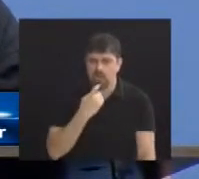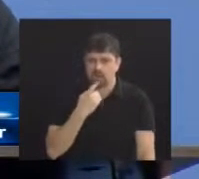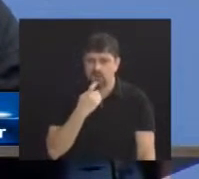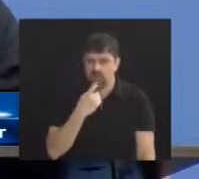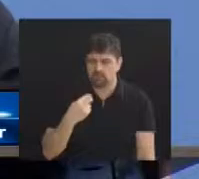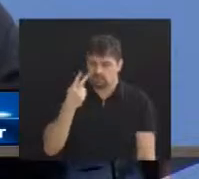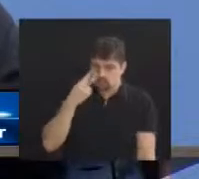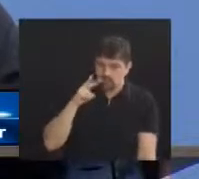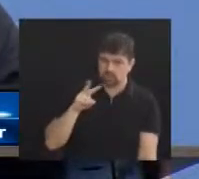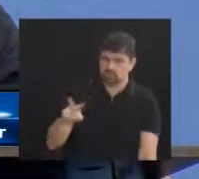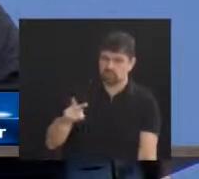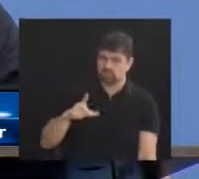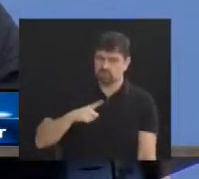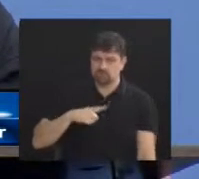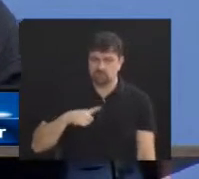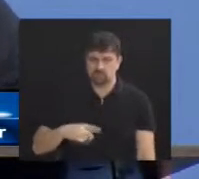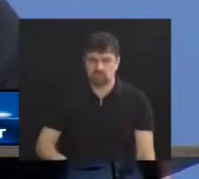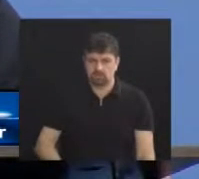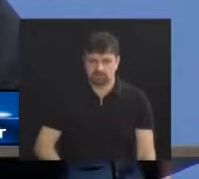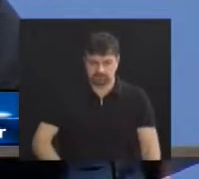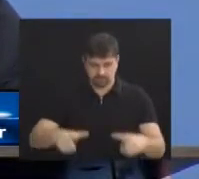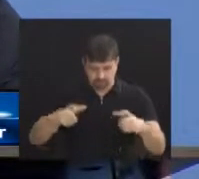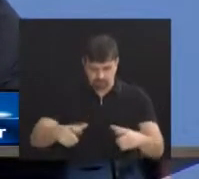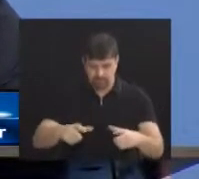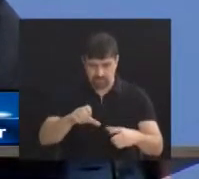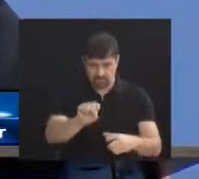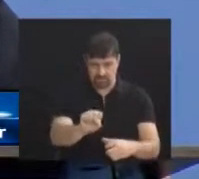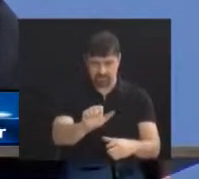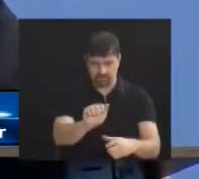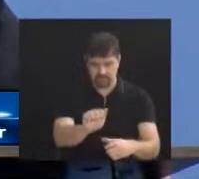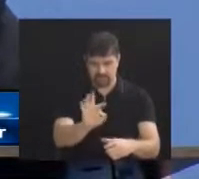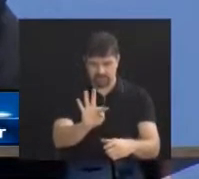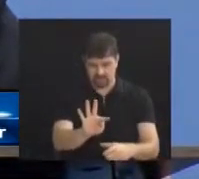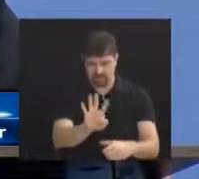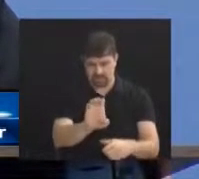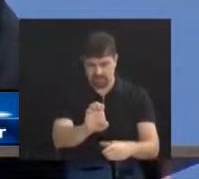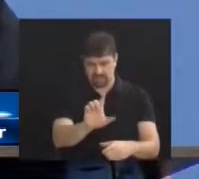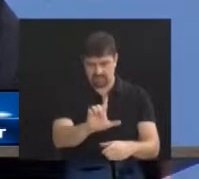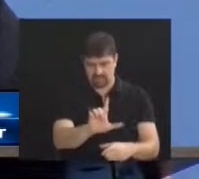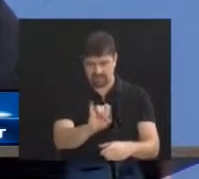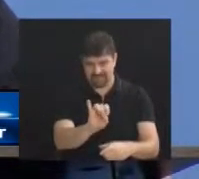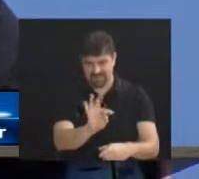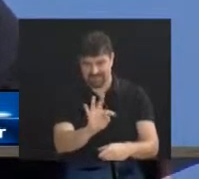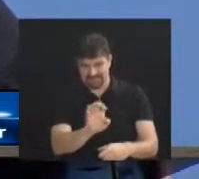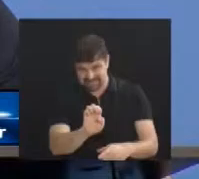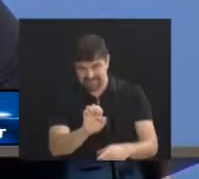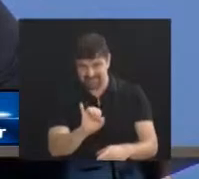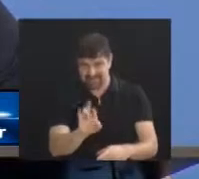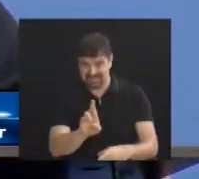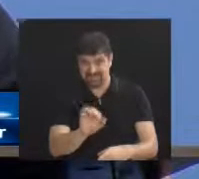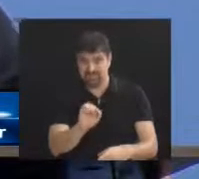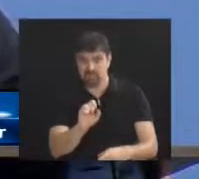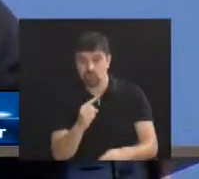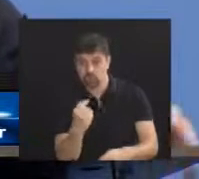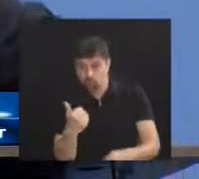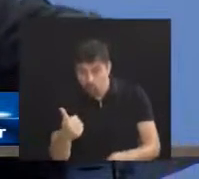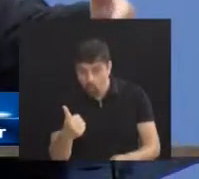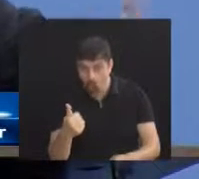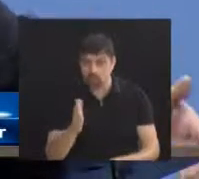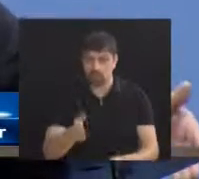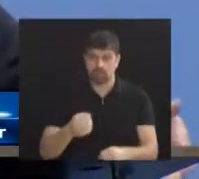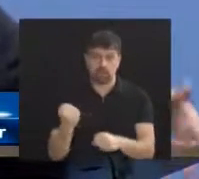a respeito do satélite Íris 1. Já está para o final do ano prometido para o início das obras.